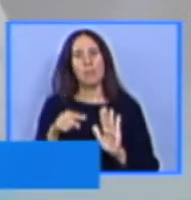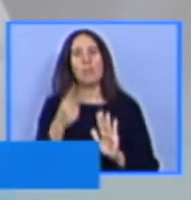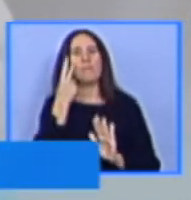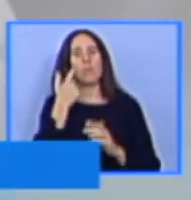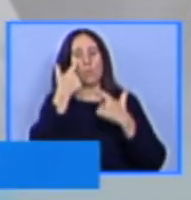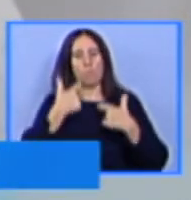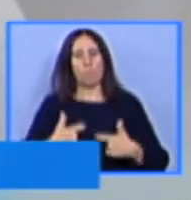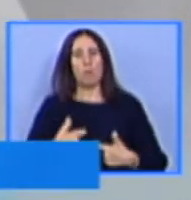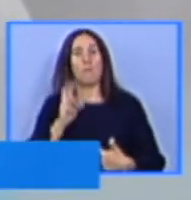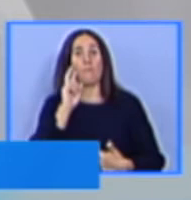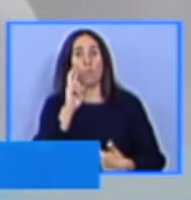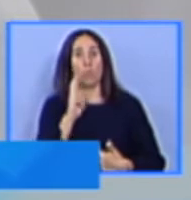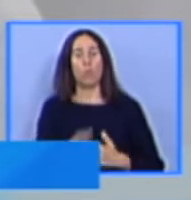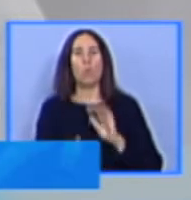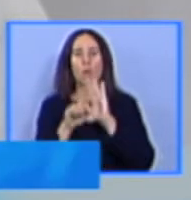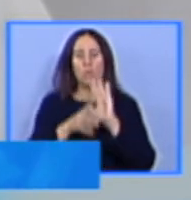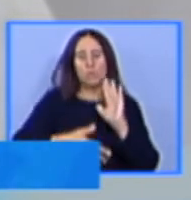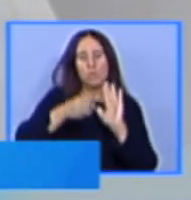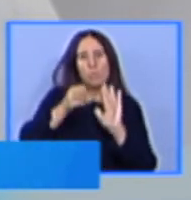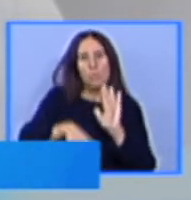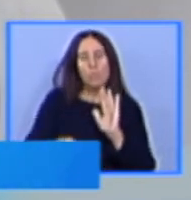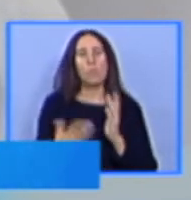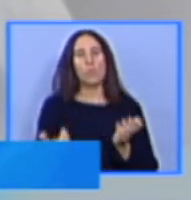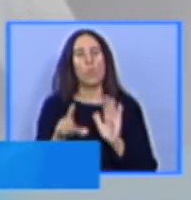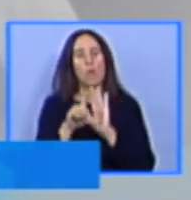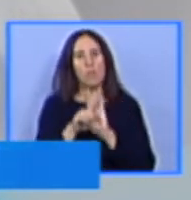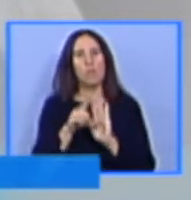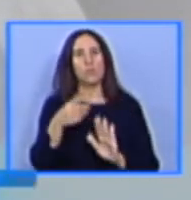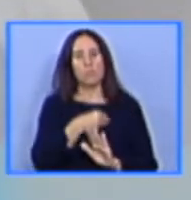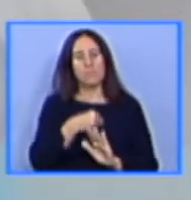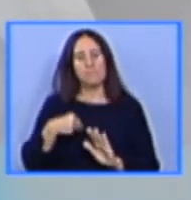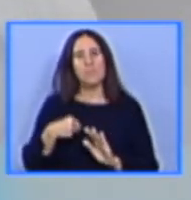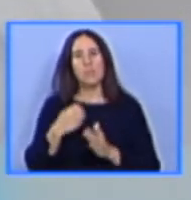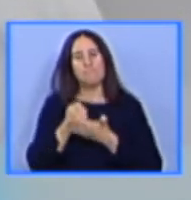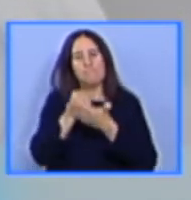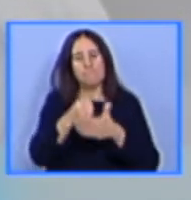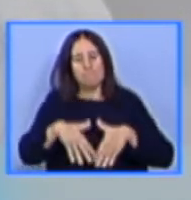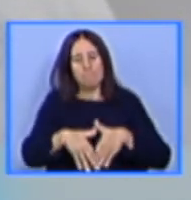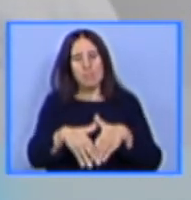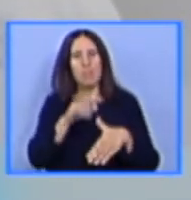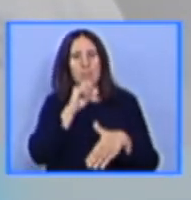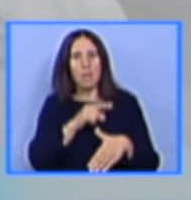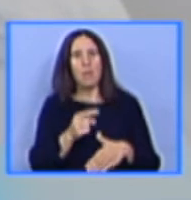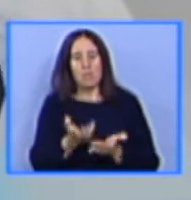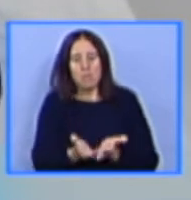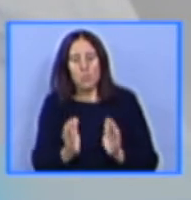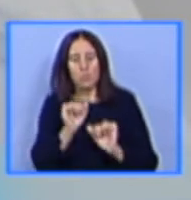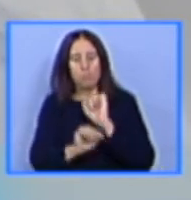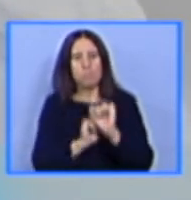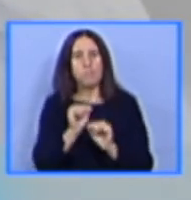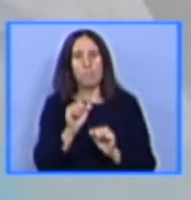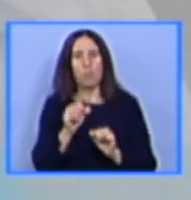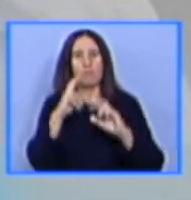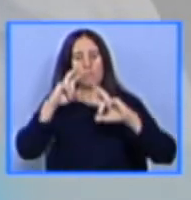humana, seja a lei sobre o aborto, seja a lei sobre a procriação medicamente assistida e que consente na utilização de embriões para investigação científica, ou seja,